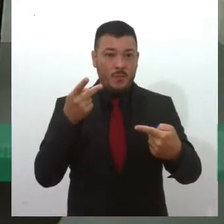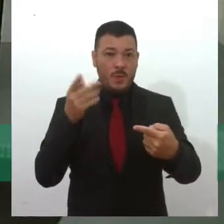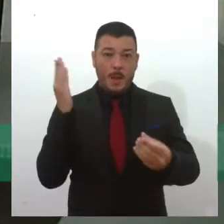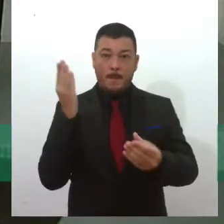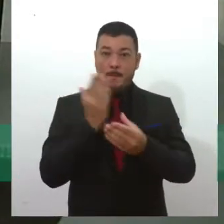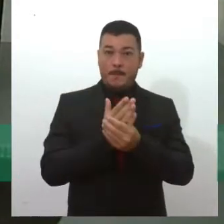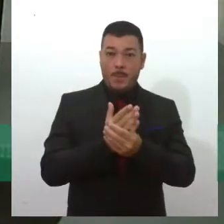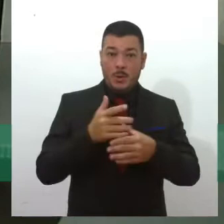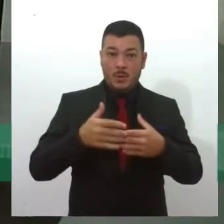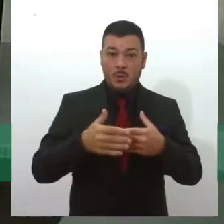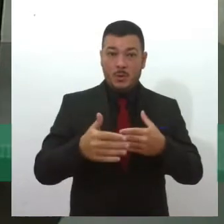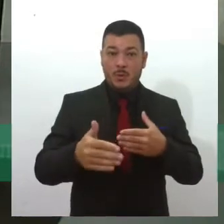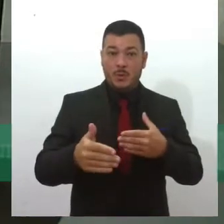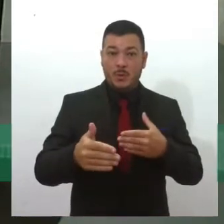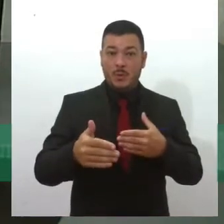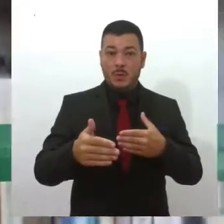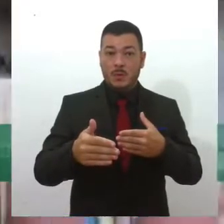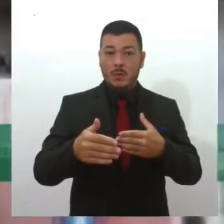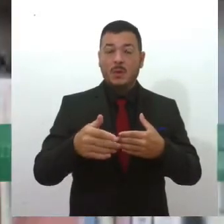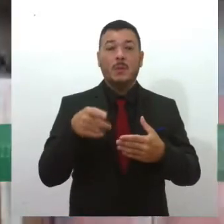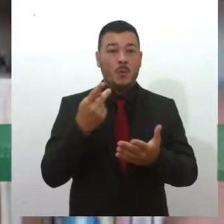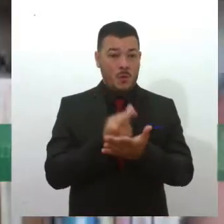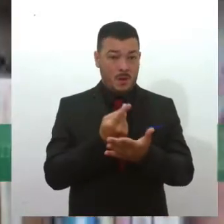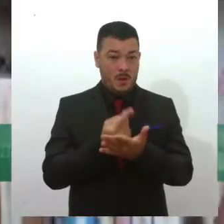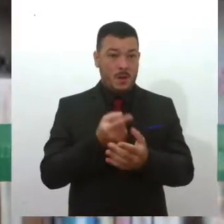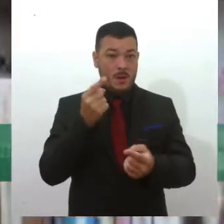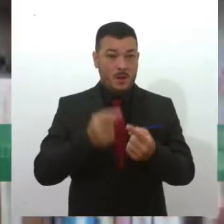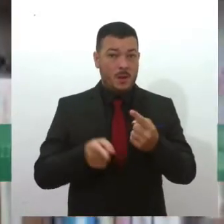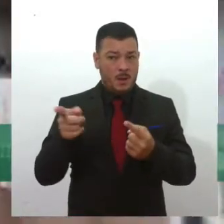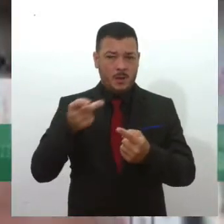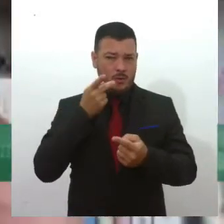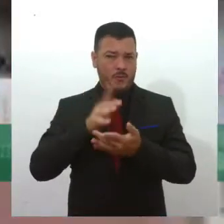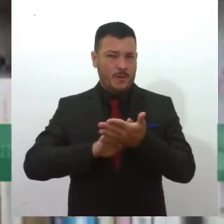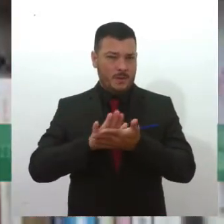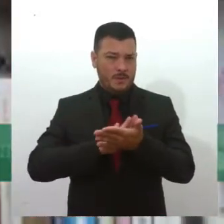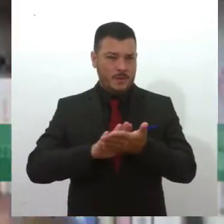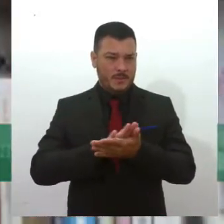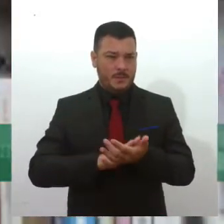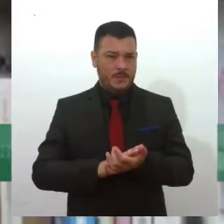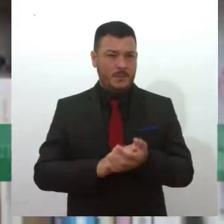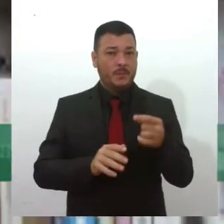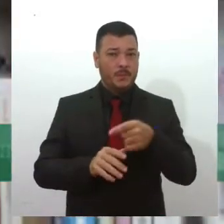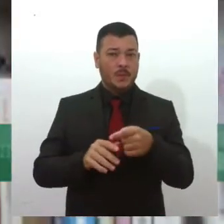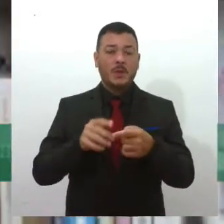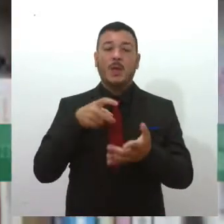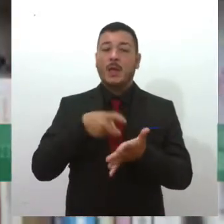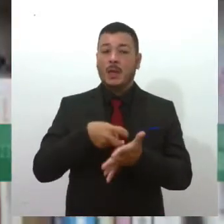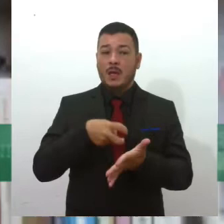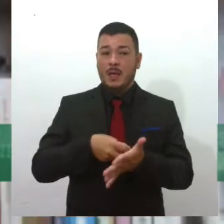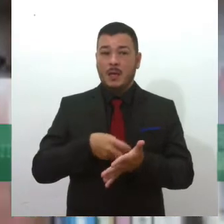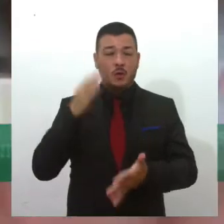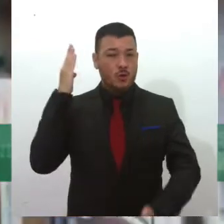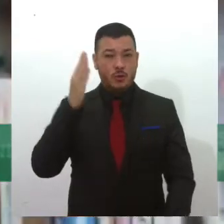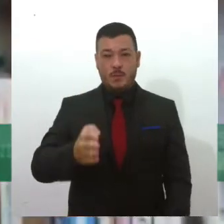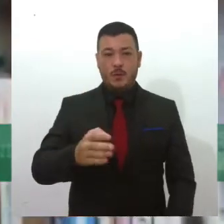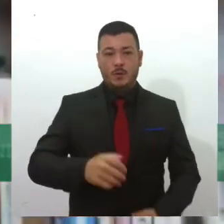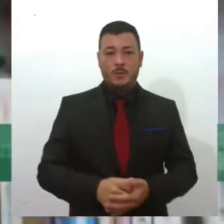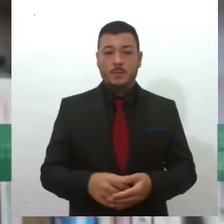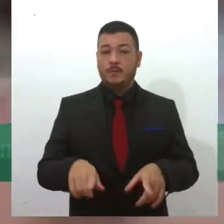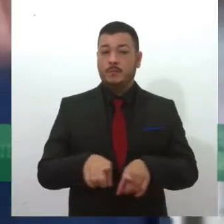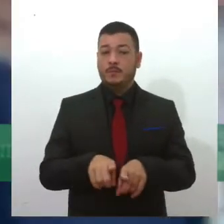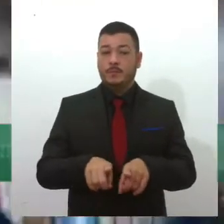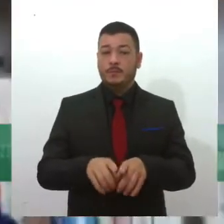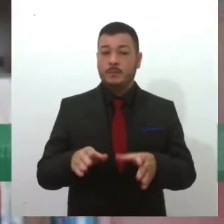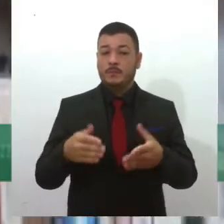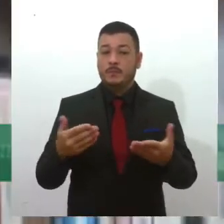em andamento por improbidade. Disso eles não falam, né? Que isso vai se aplicar de imediato. Que tem político